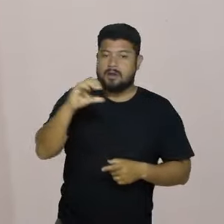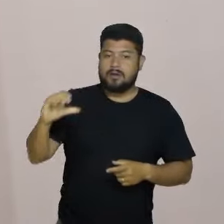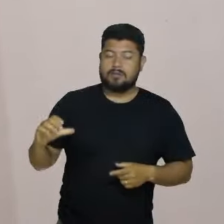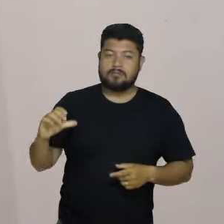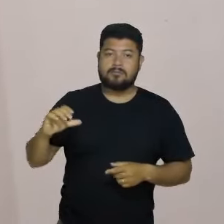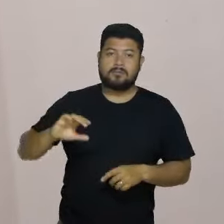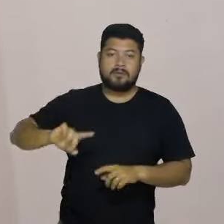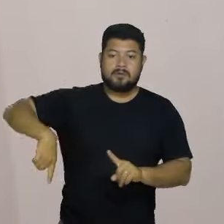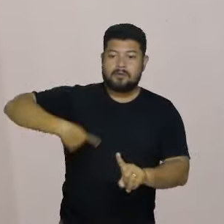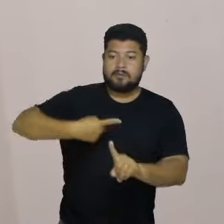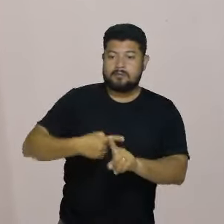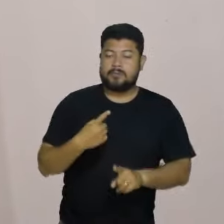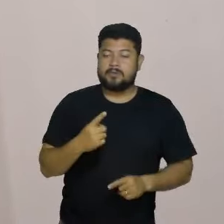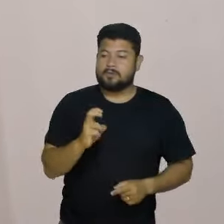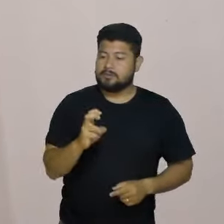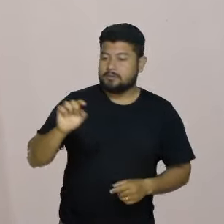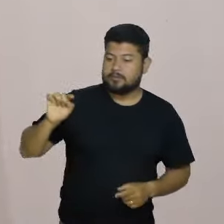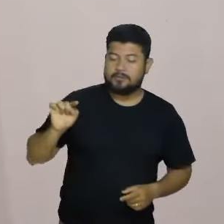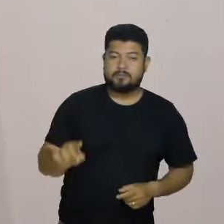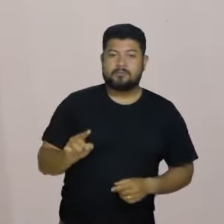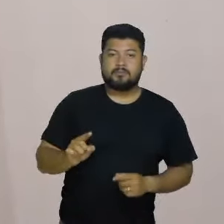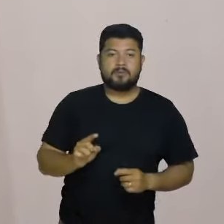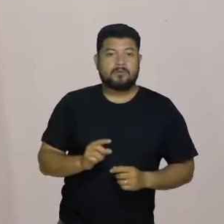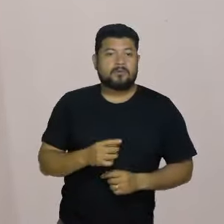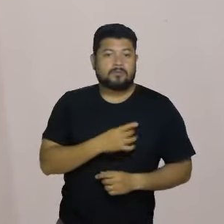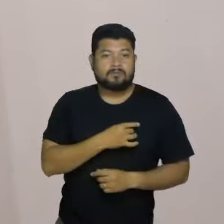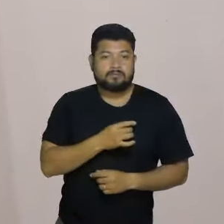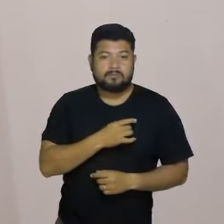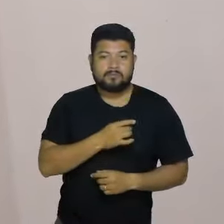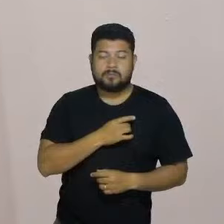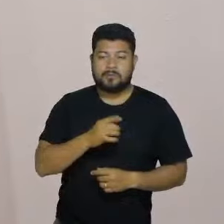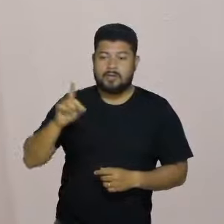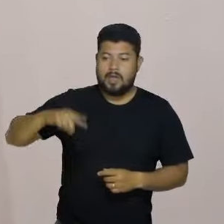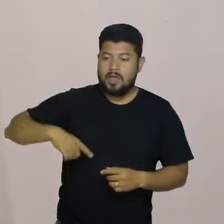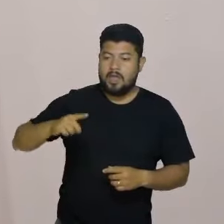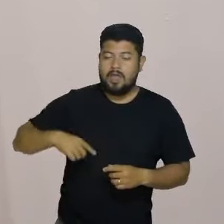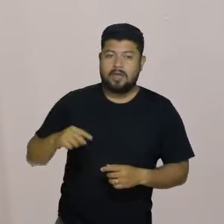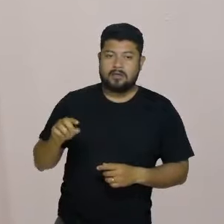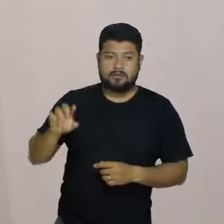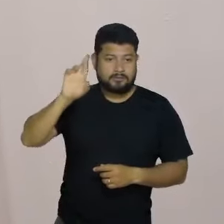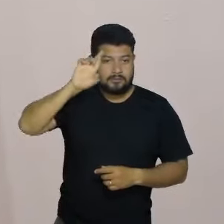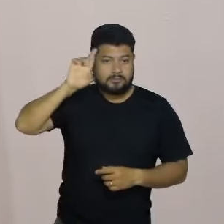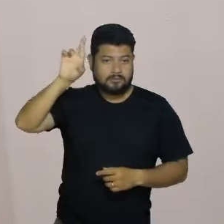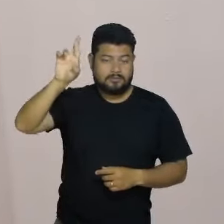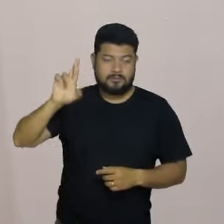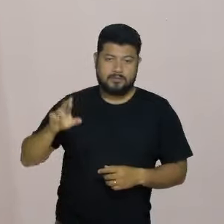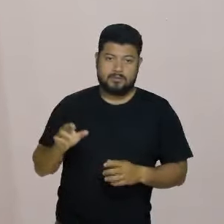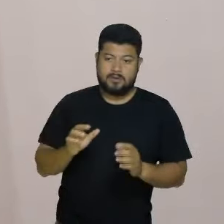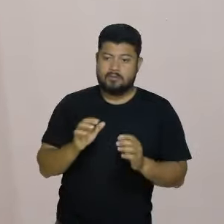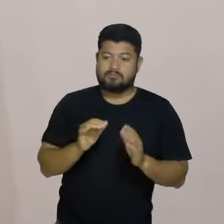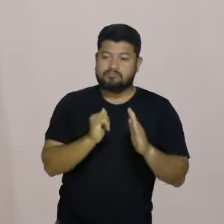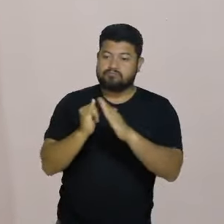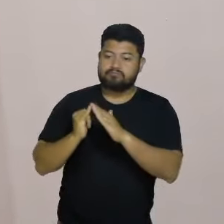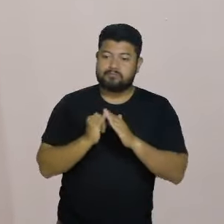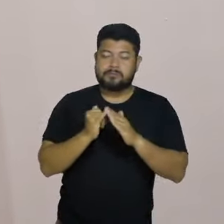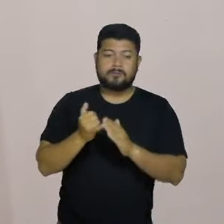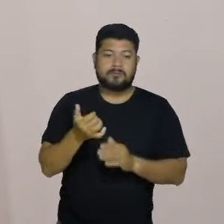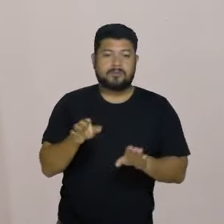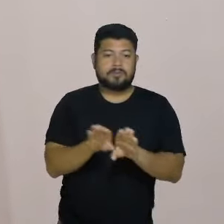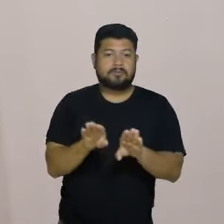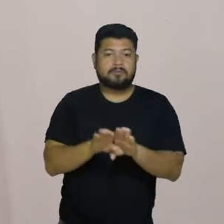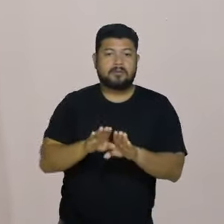5 mil voluntários que são dirigentes dessas instituições, 6 mil colaboradores,